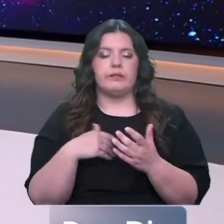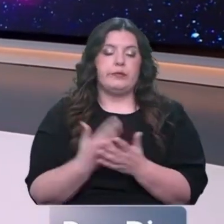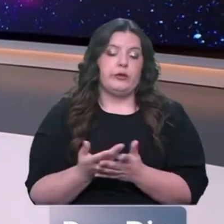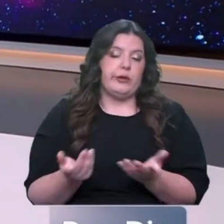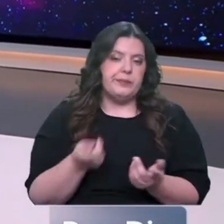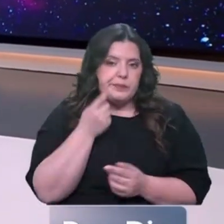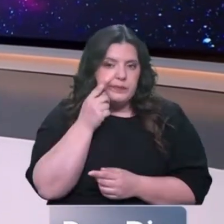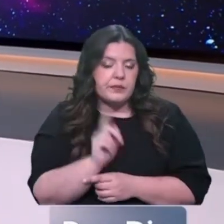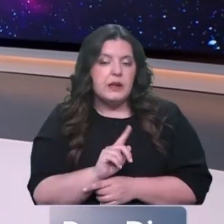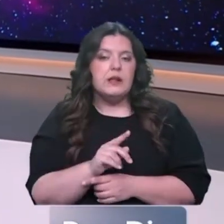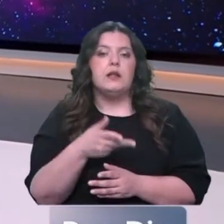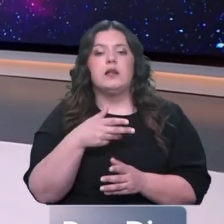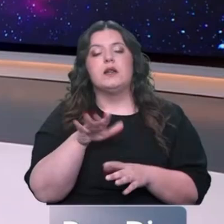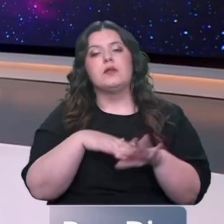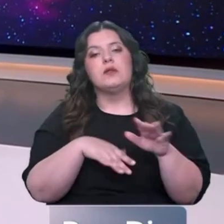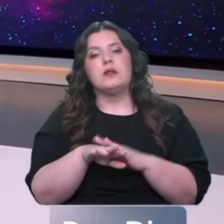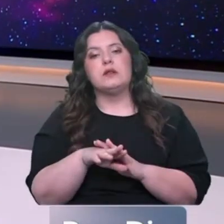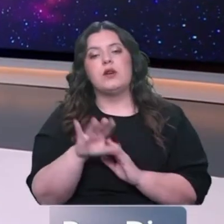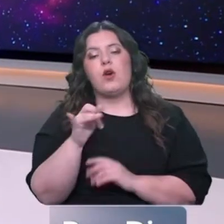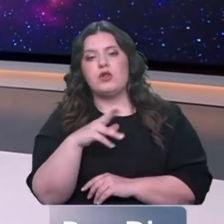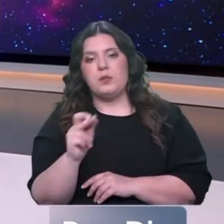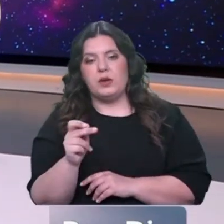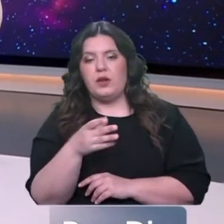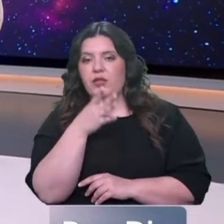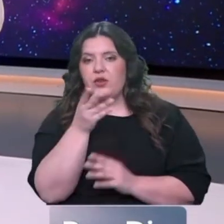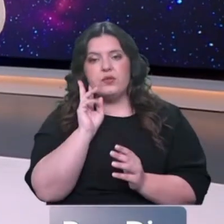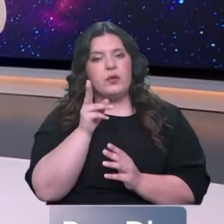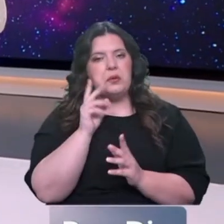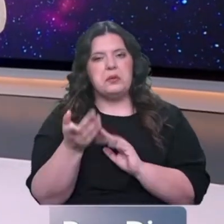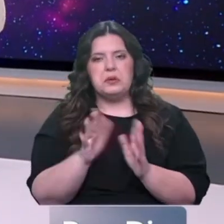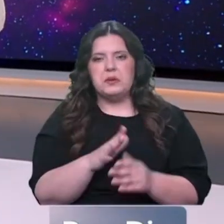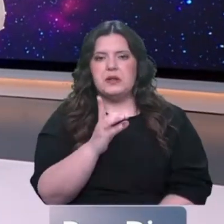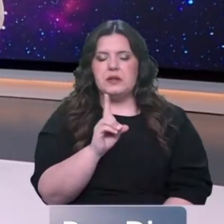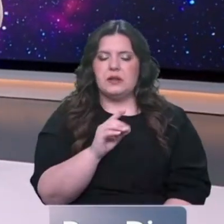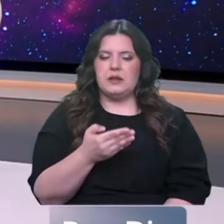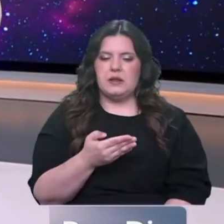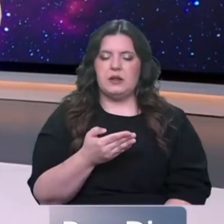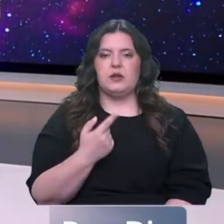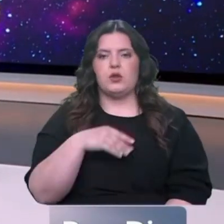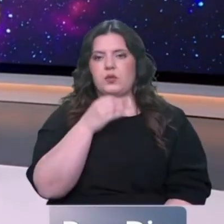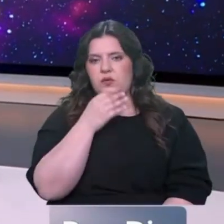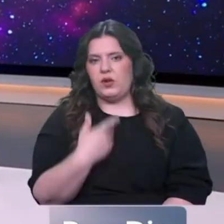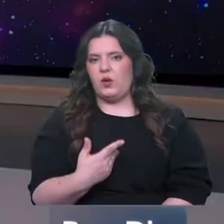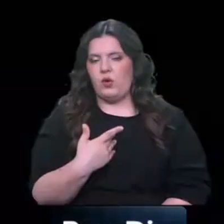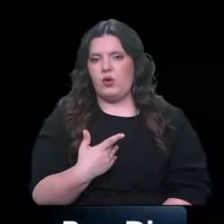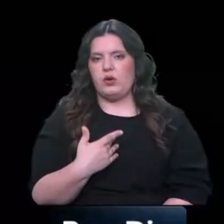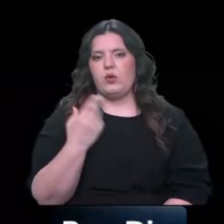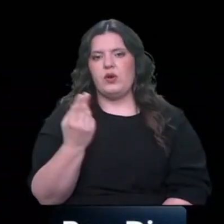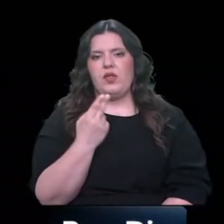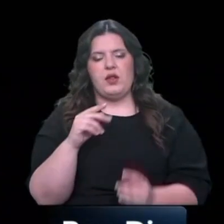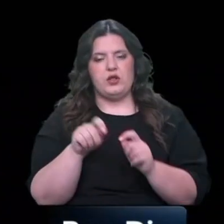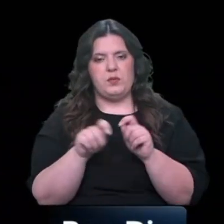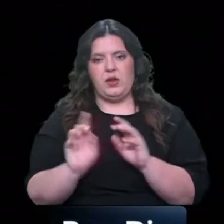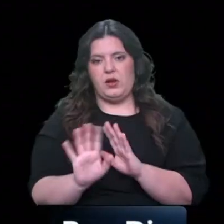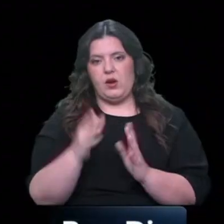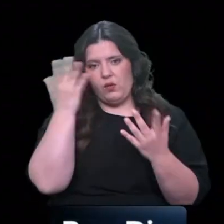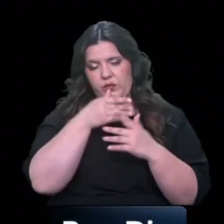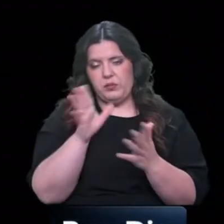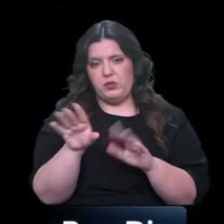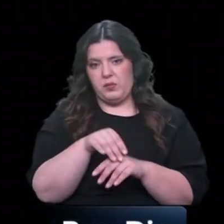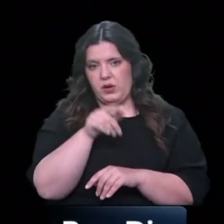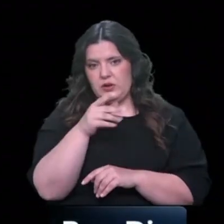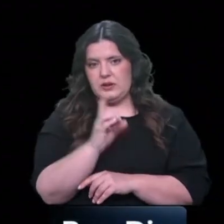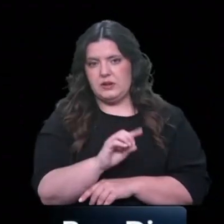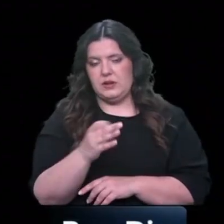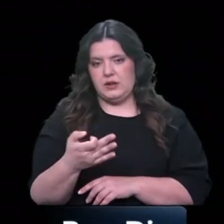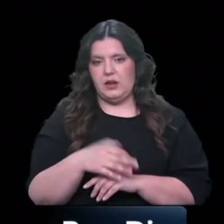É que olhamos para a radiação cósmica de fundo e diz-nos que dá um valor próximo dos 67. Nós não vamos falar agora de unidades medidas, senão confundimos ainda mais.